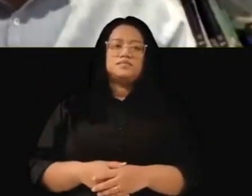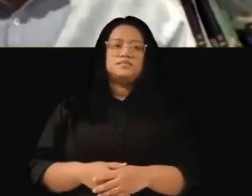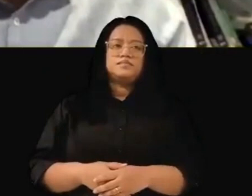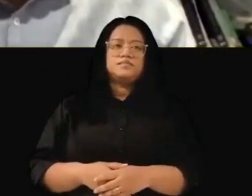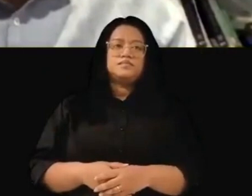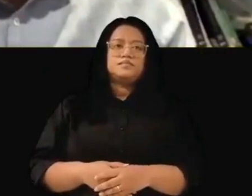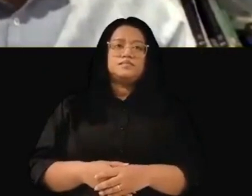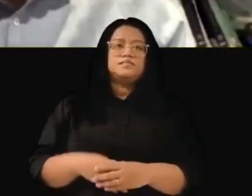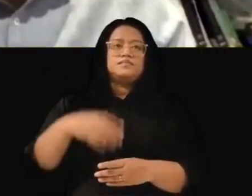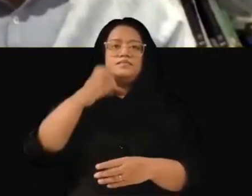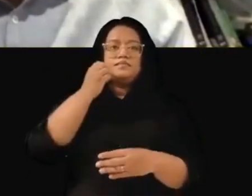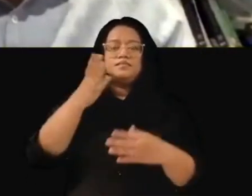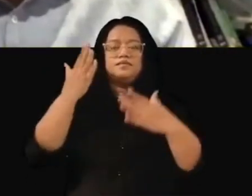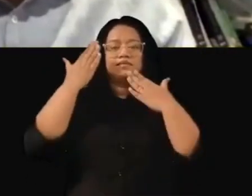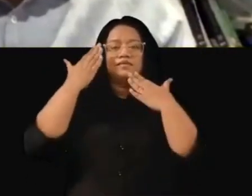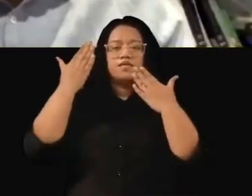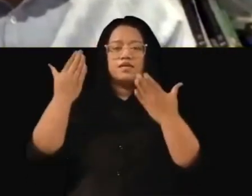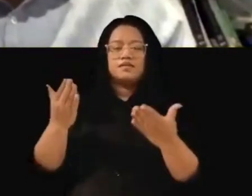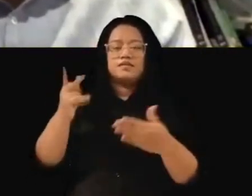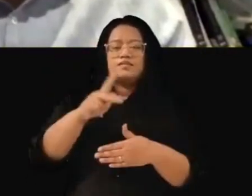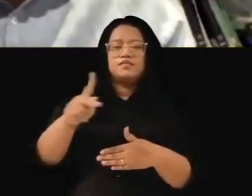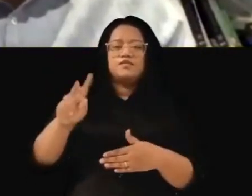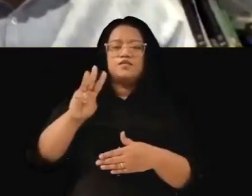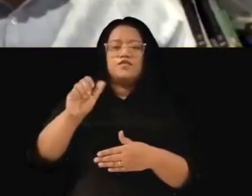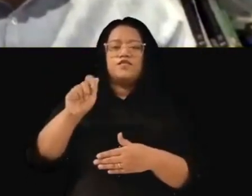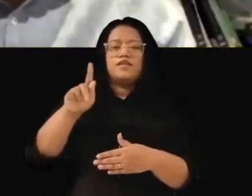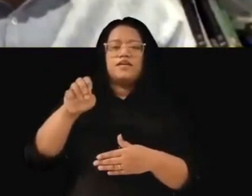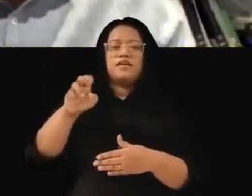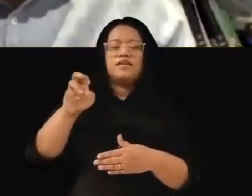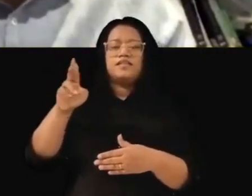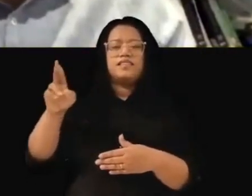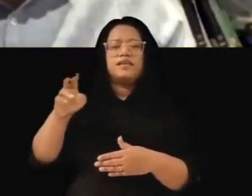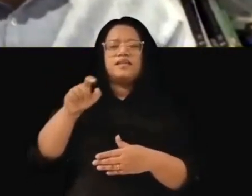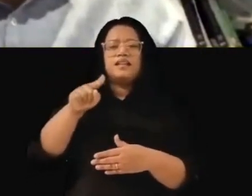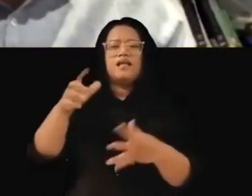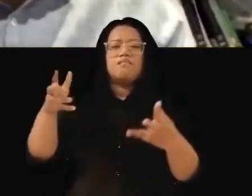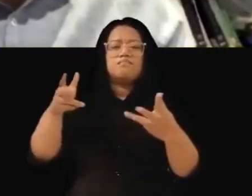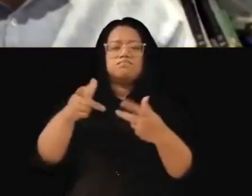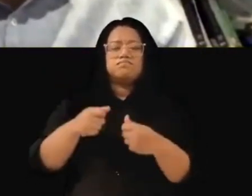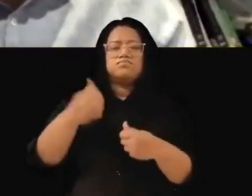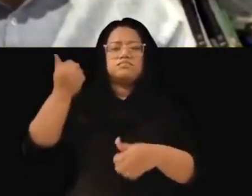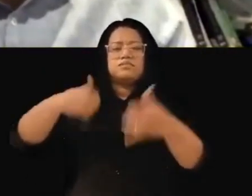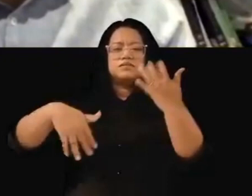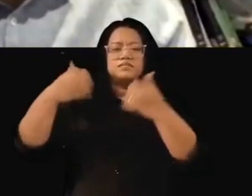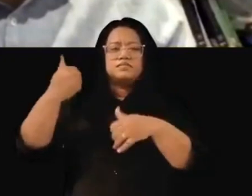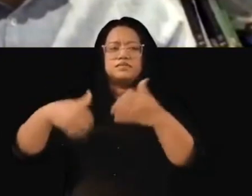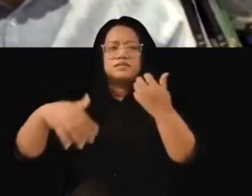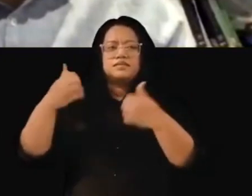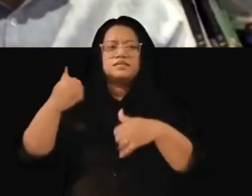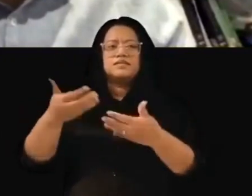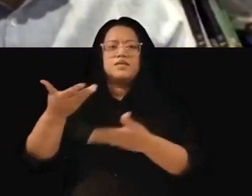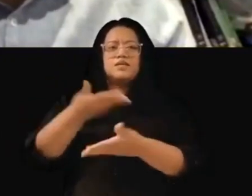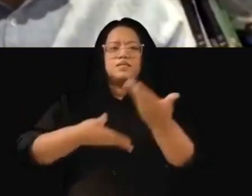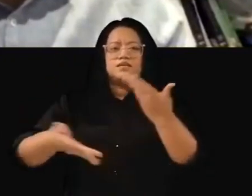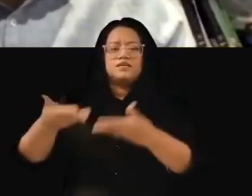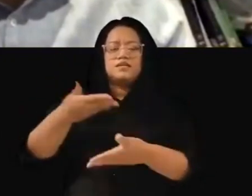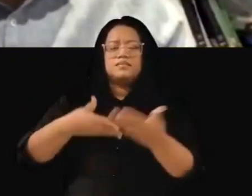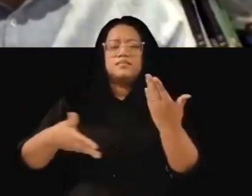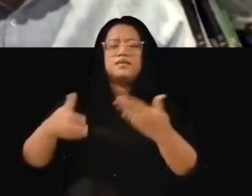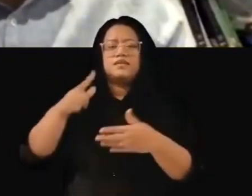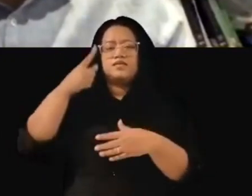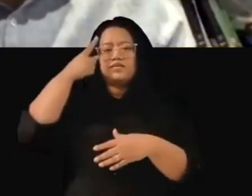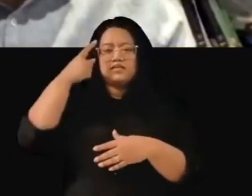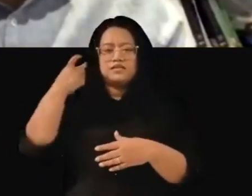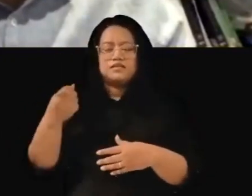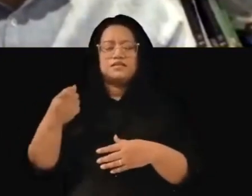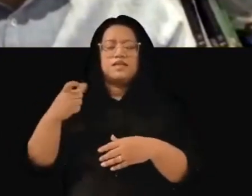Bom, eu agradeço, professor Wagner, foi muito boa a sua explanação, o compartilhamento das suas